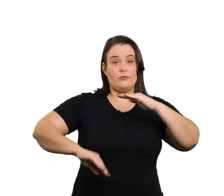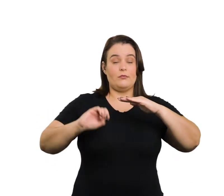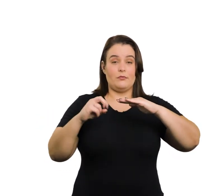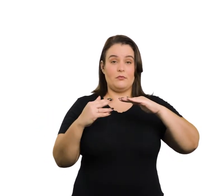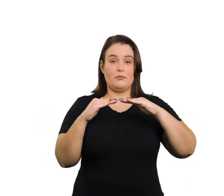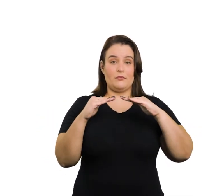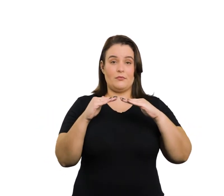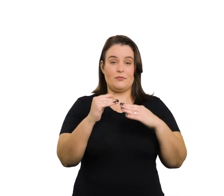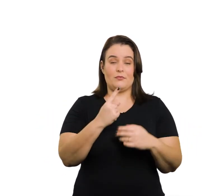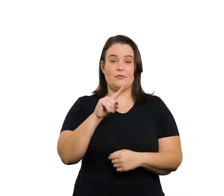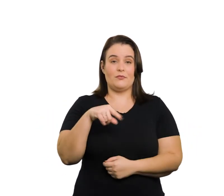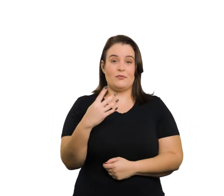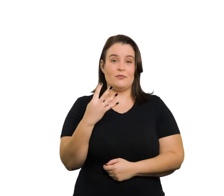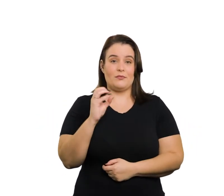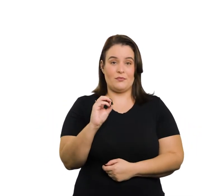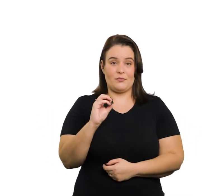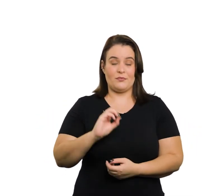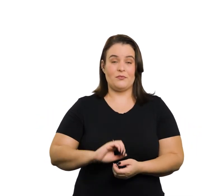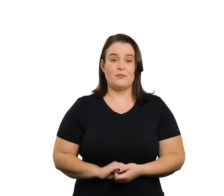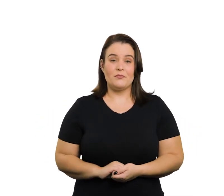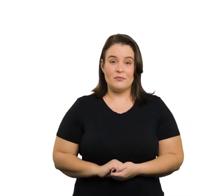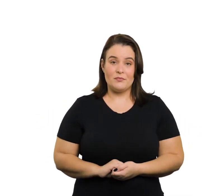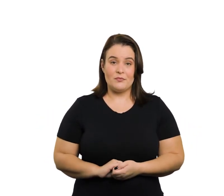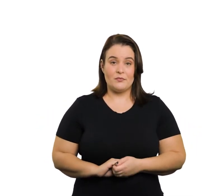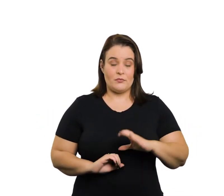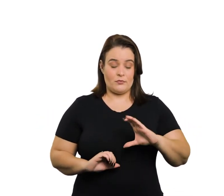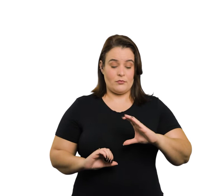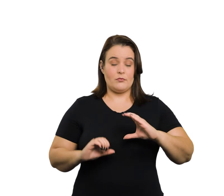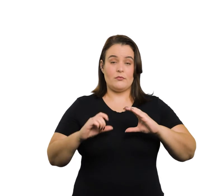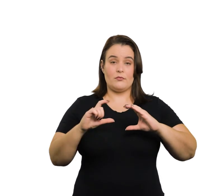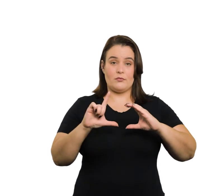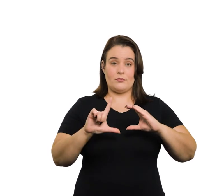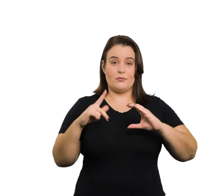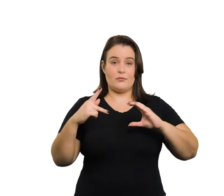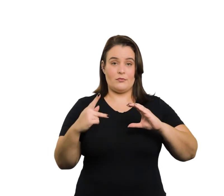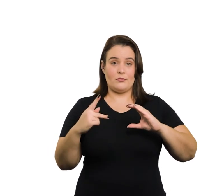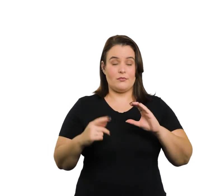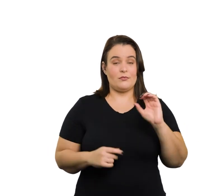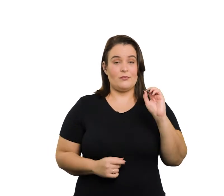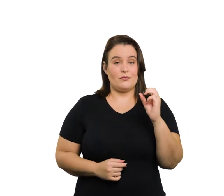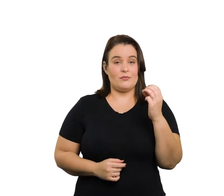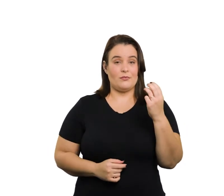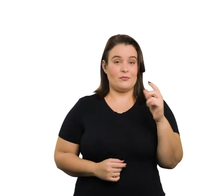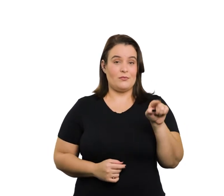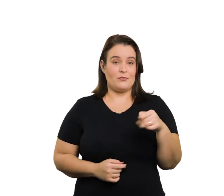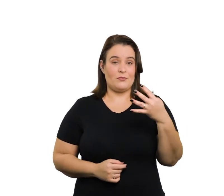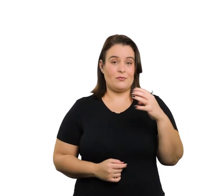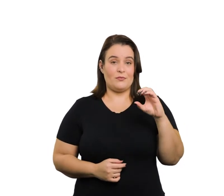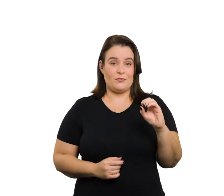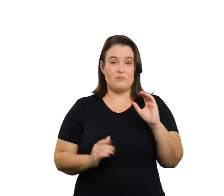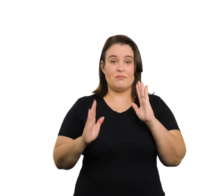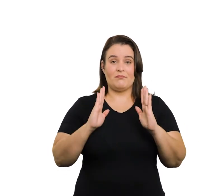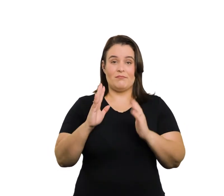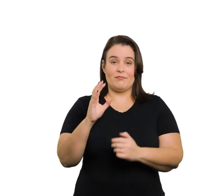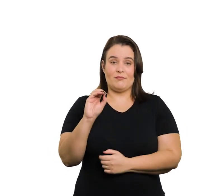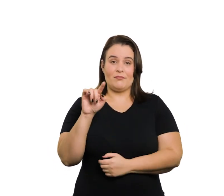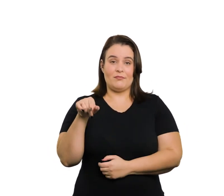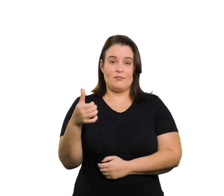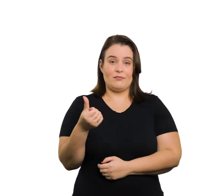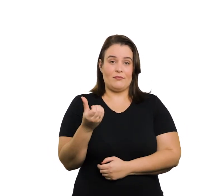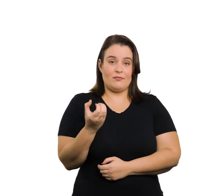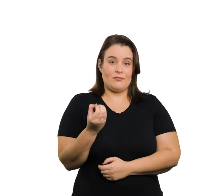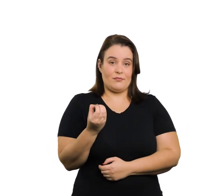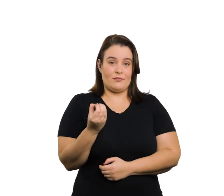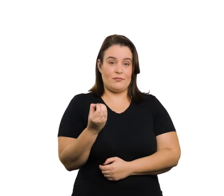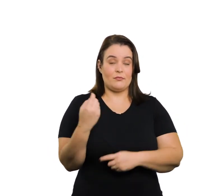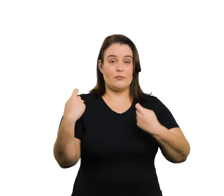igual a 1,40 metros. O piso com largura LP entre 0,40